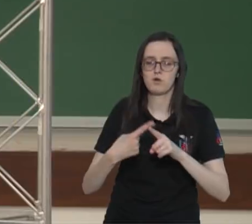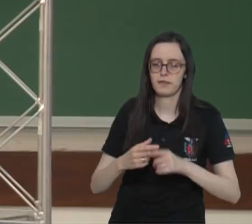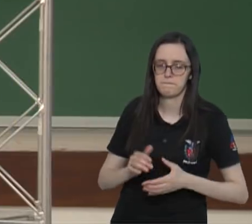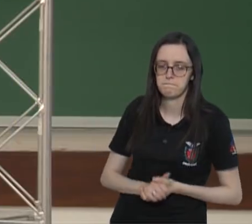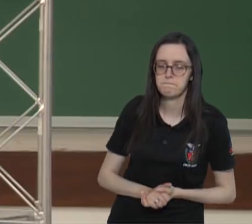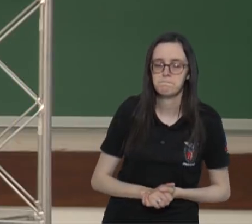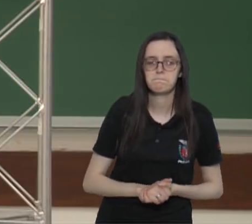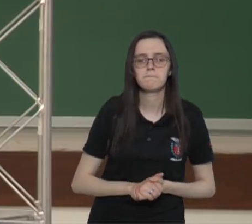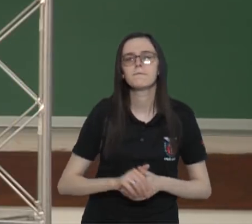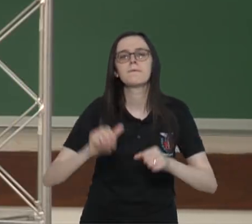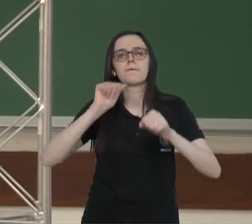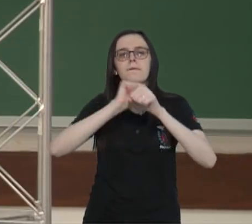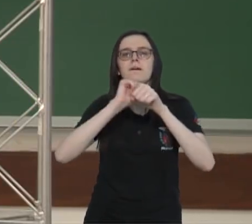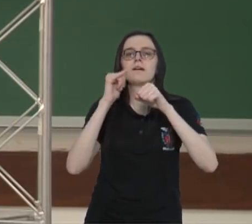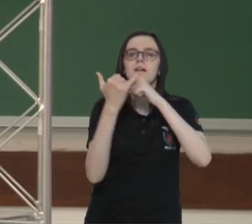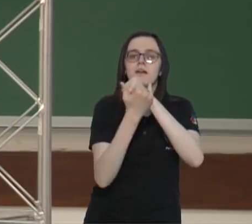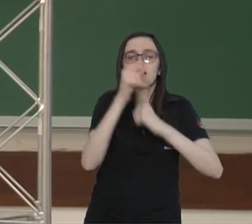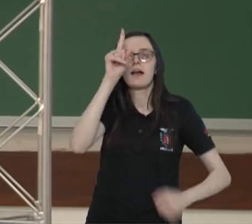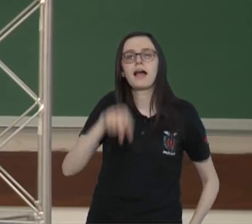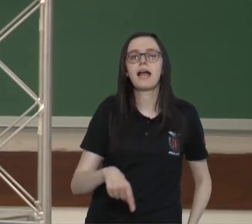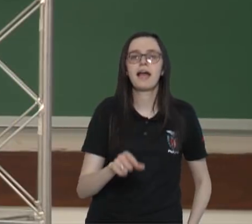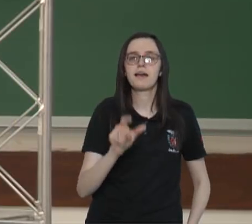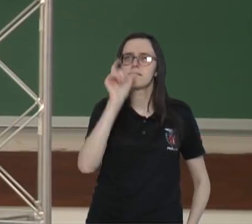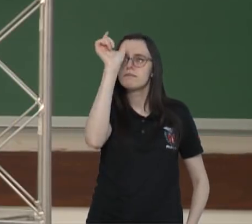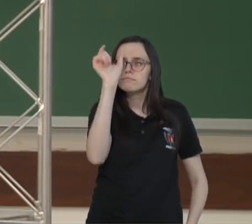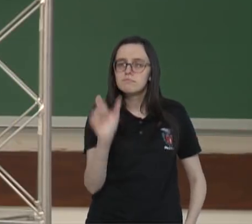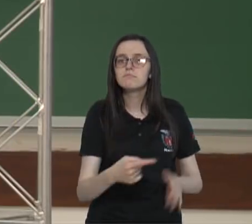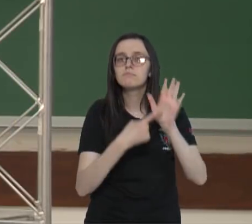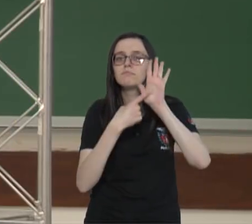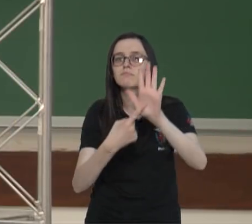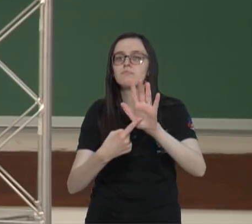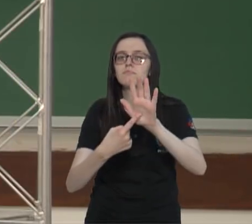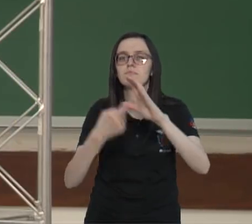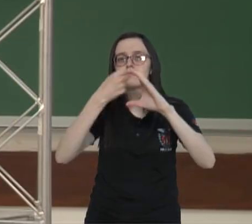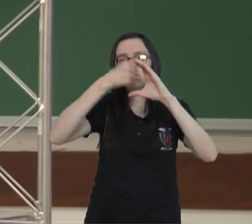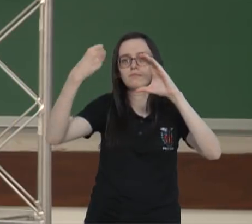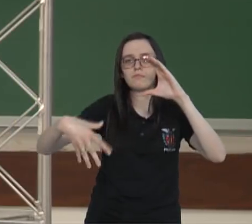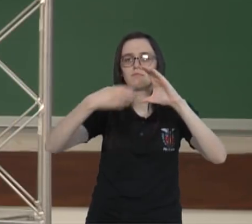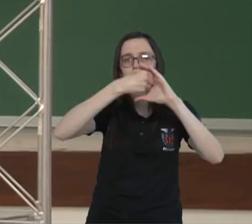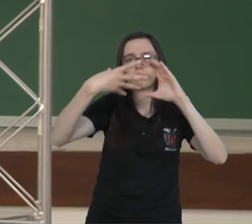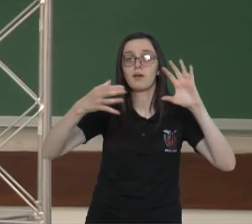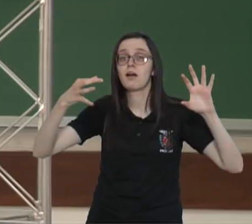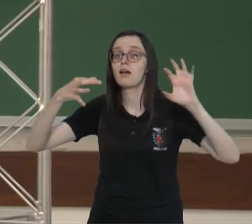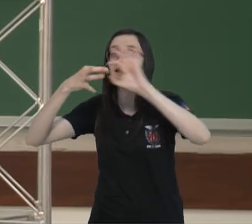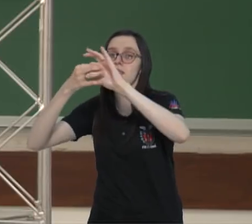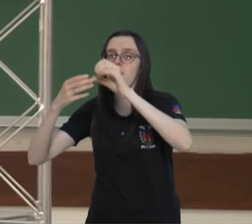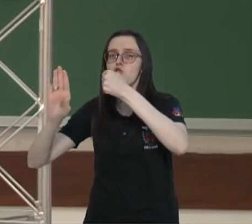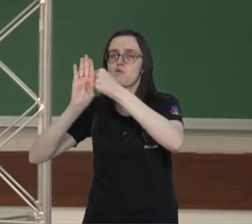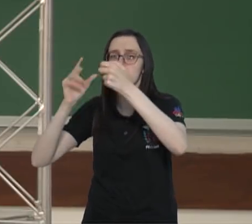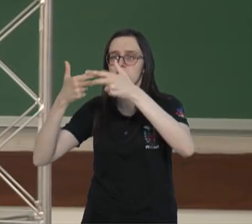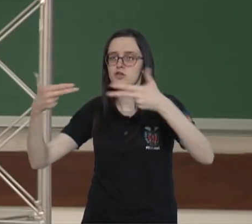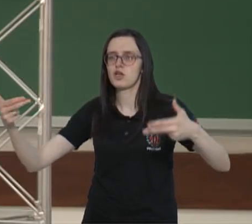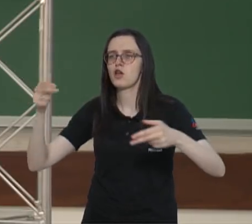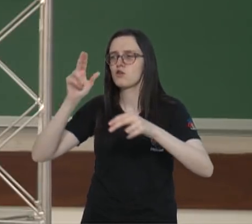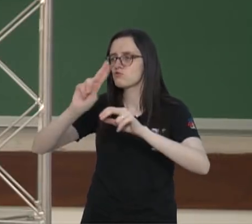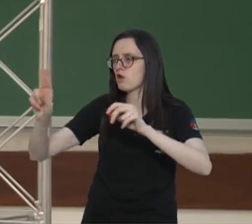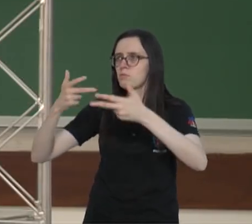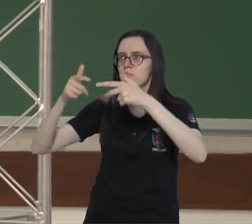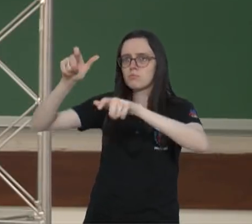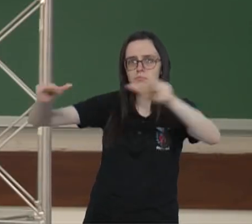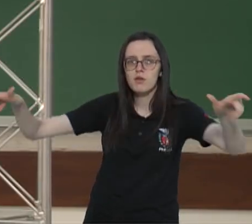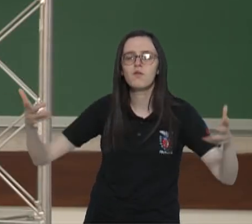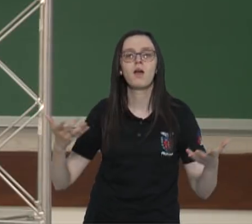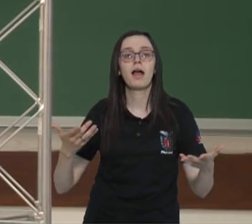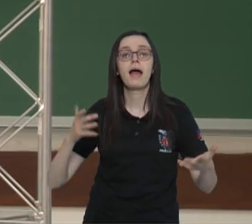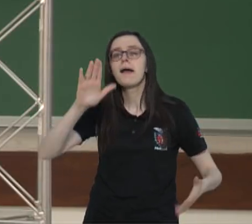O adjetivo é a palavra que dá as características aos substantivos, né? Aos seres, às coisas, né? Aos nomes. Então,